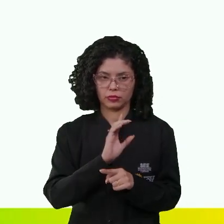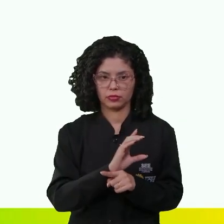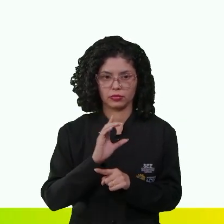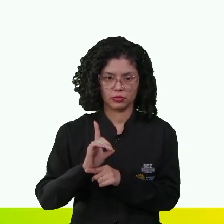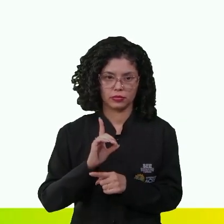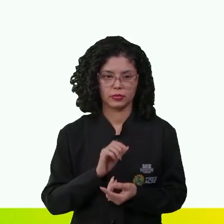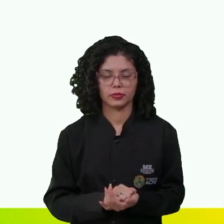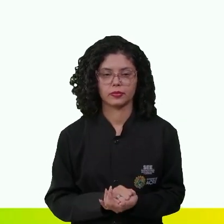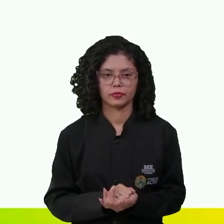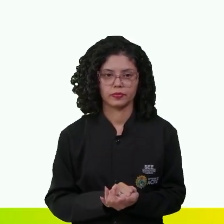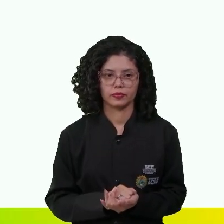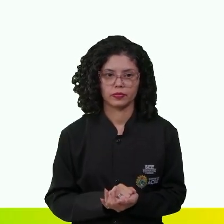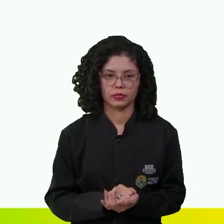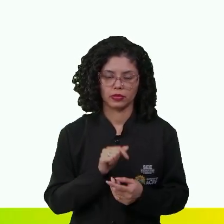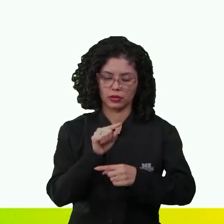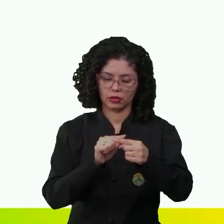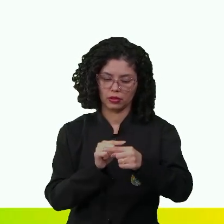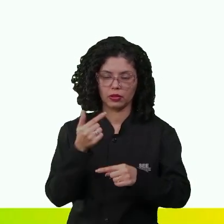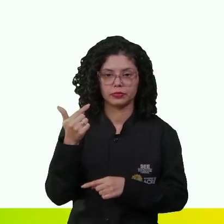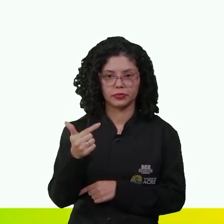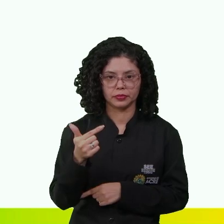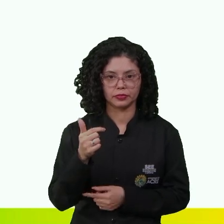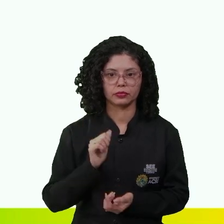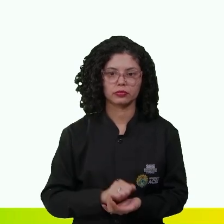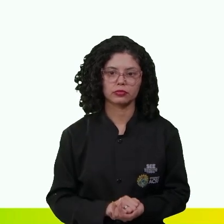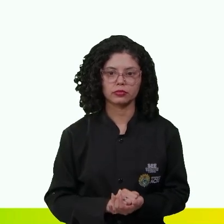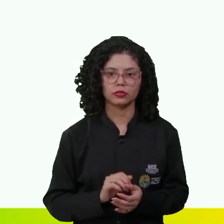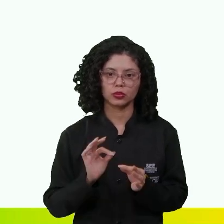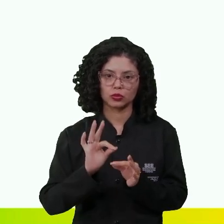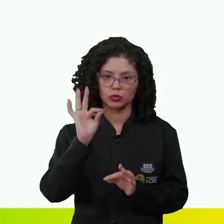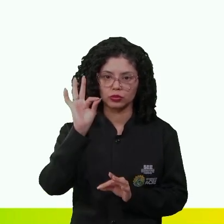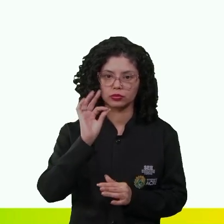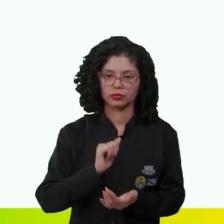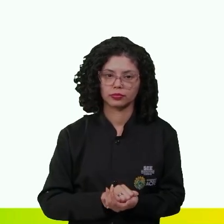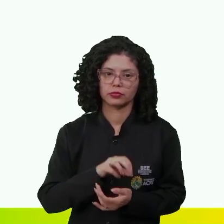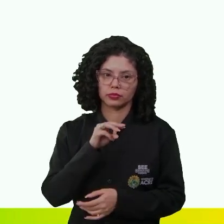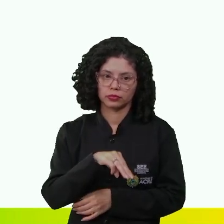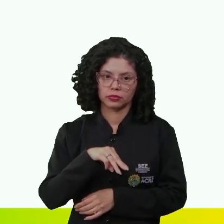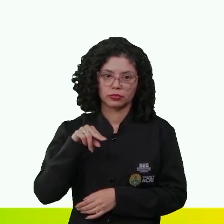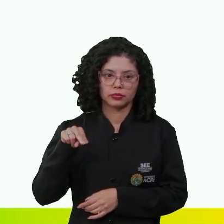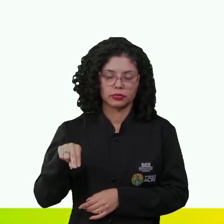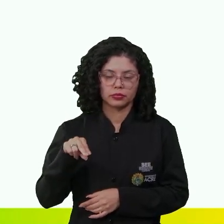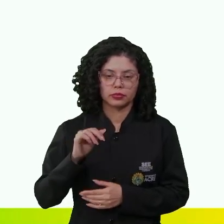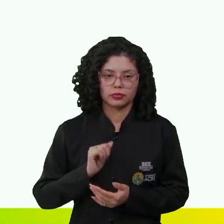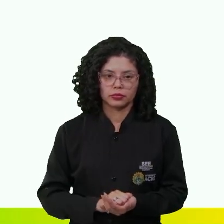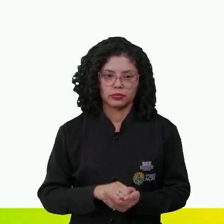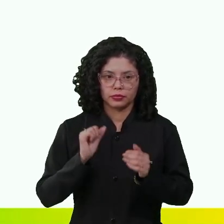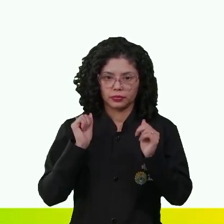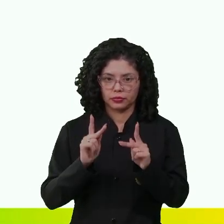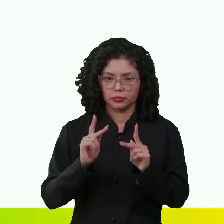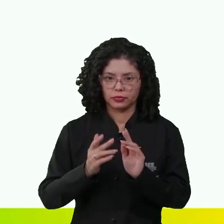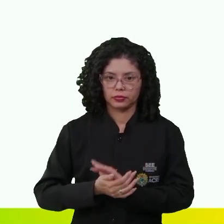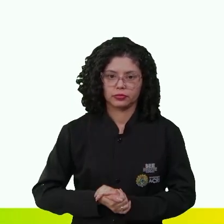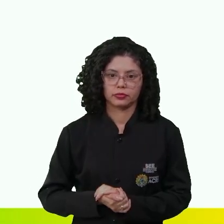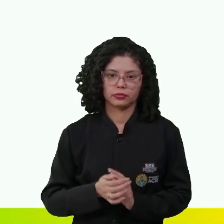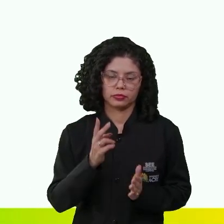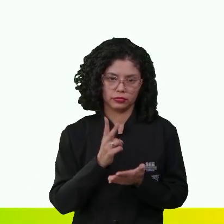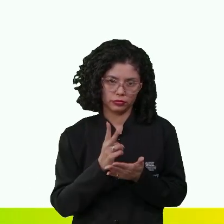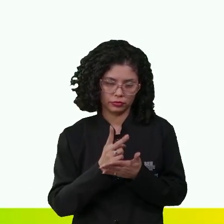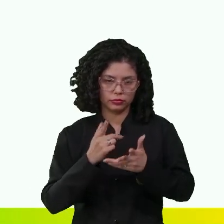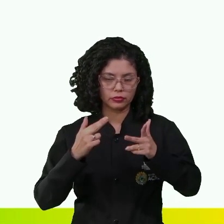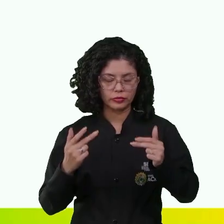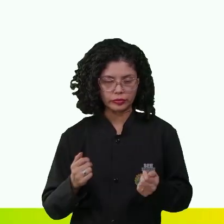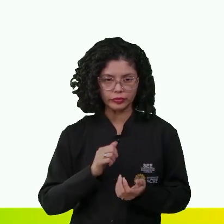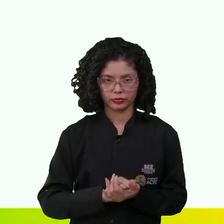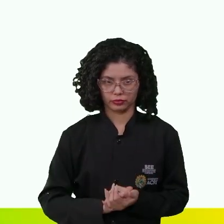CD e dividir por 2, vai ser a medida do lado MN, certo? Mesma coisa,